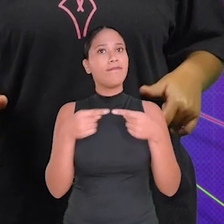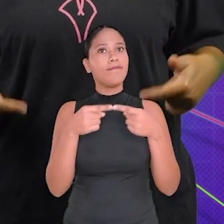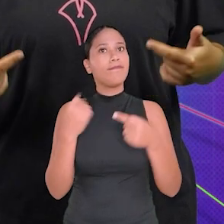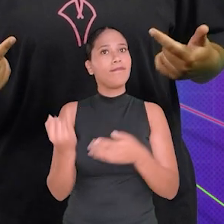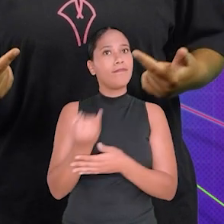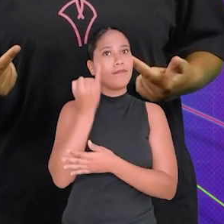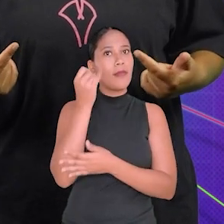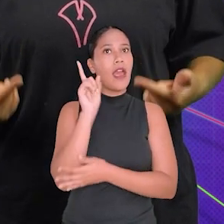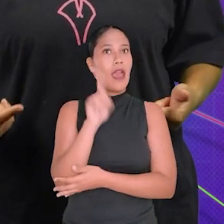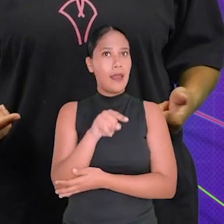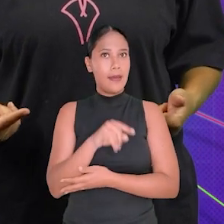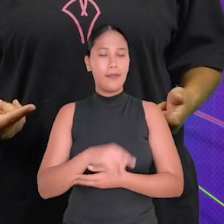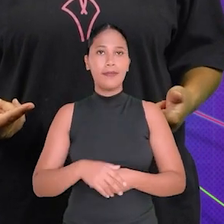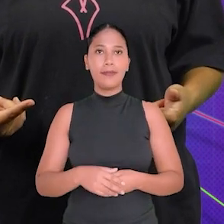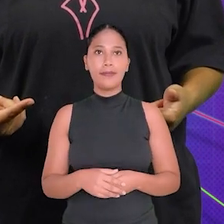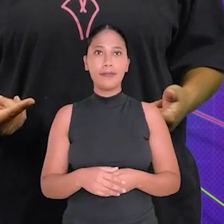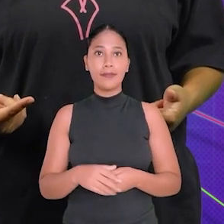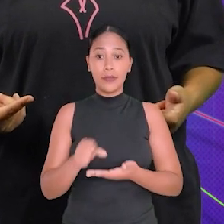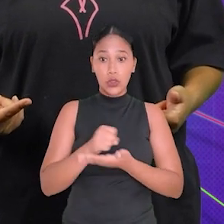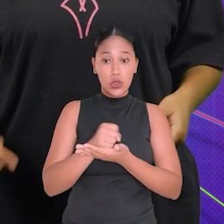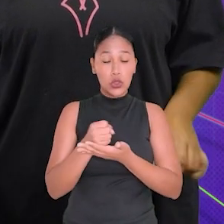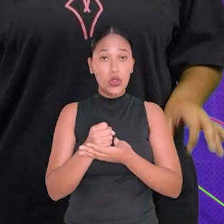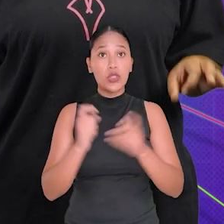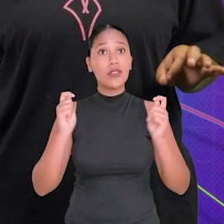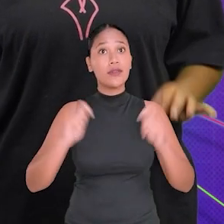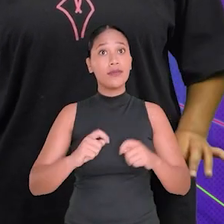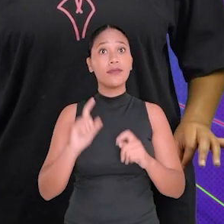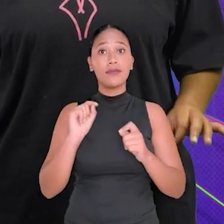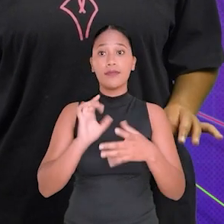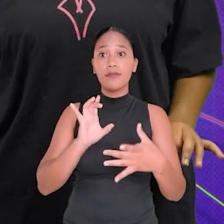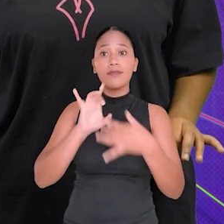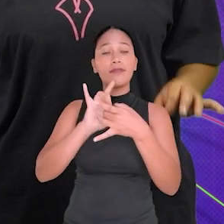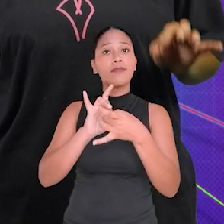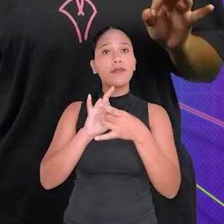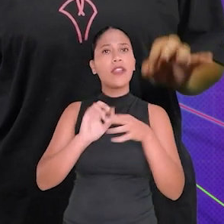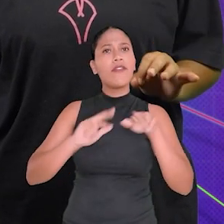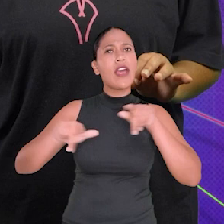objetos também é uma parte importante do Minecraft. Os jogadores